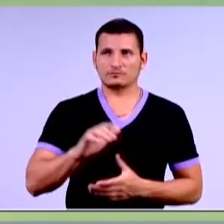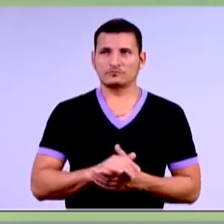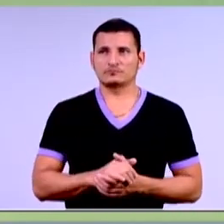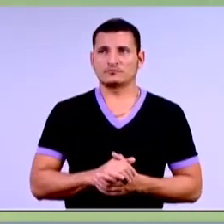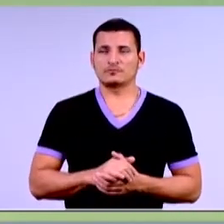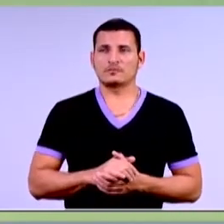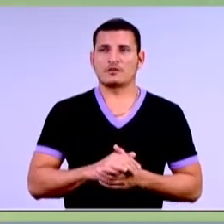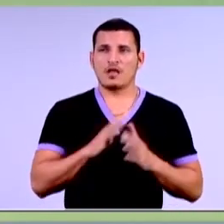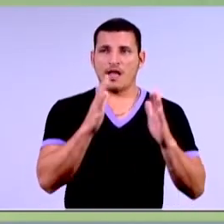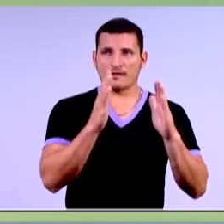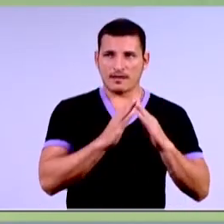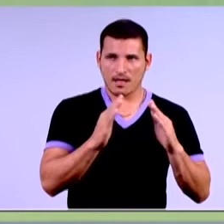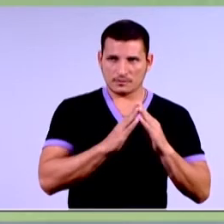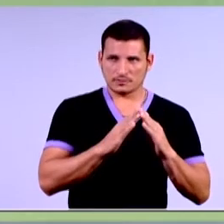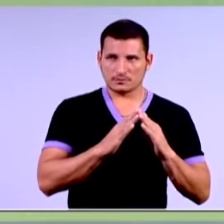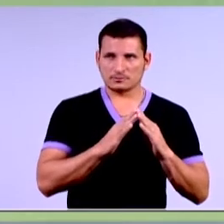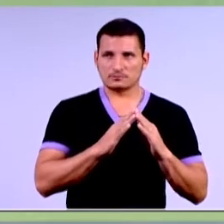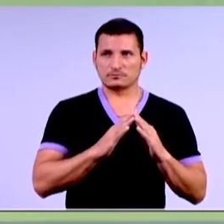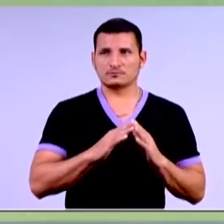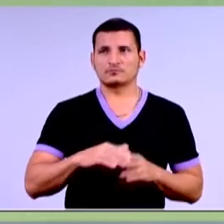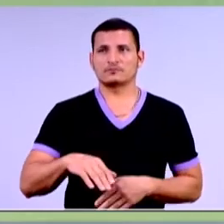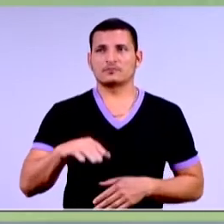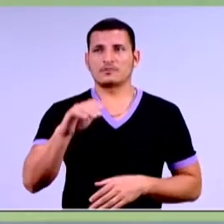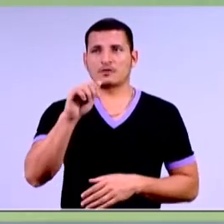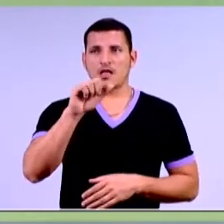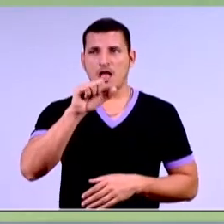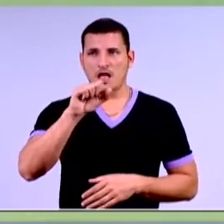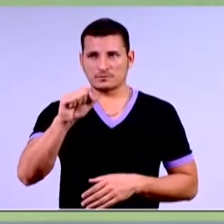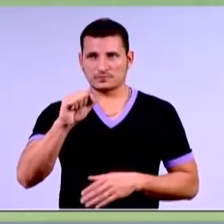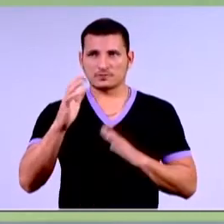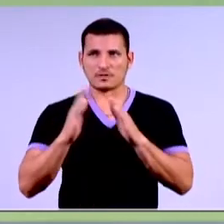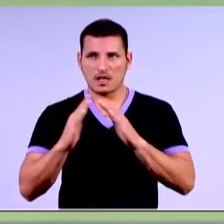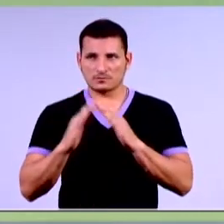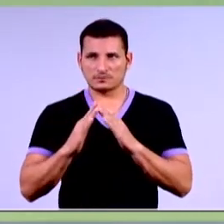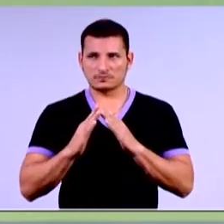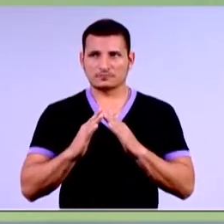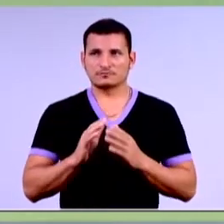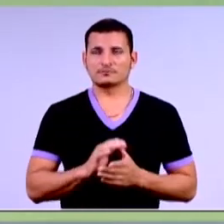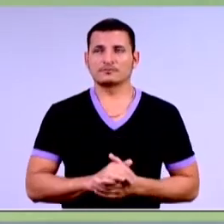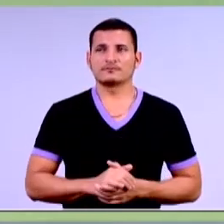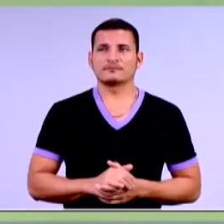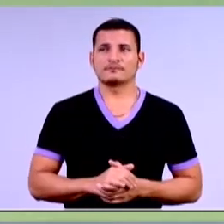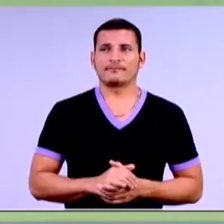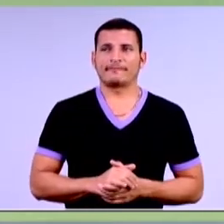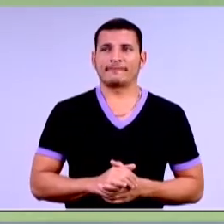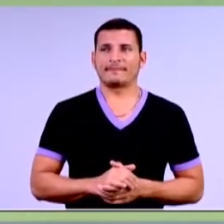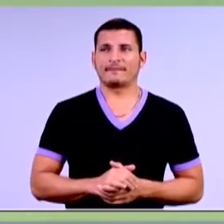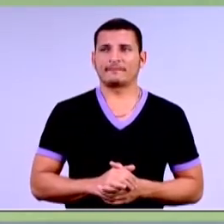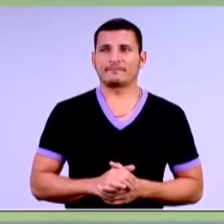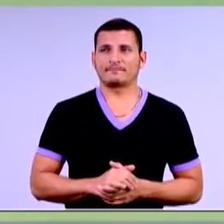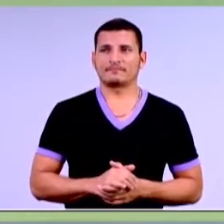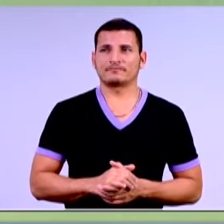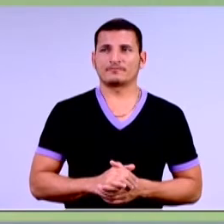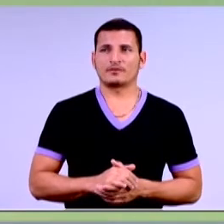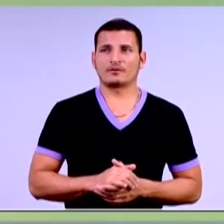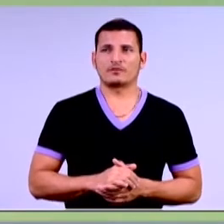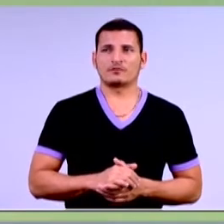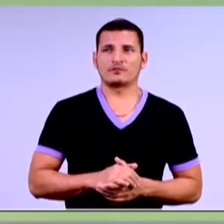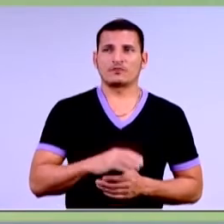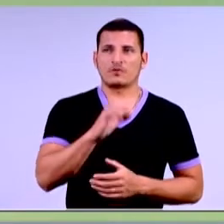as casas de concorrer o computador é conter os